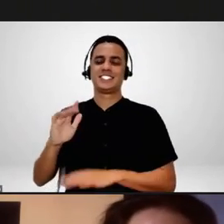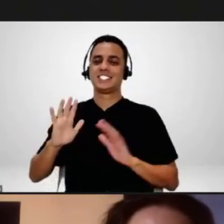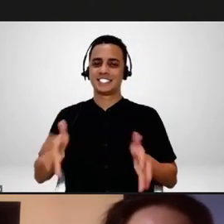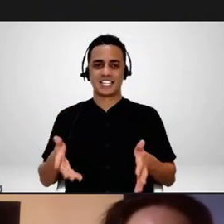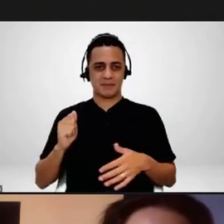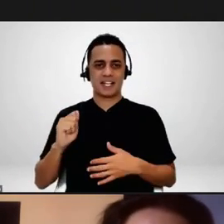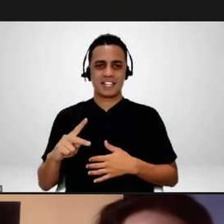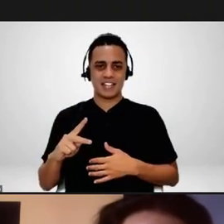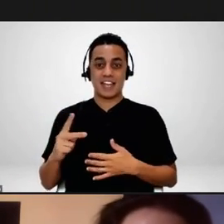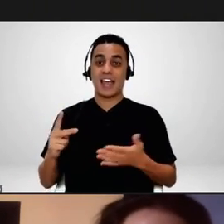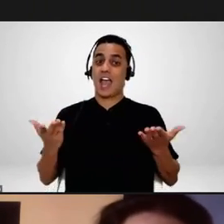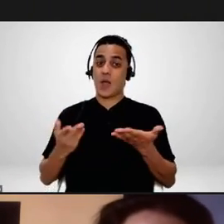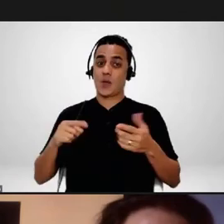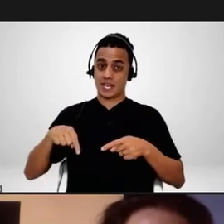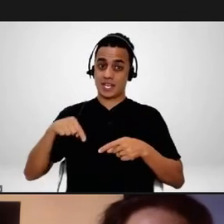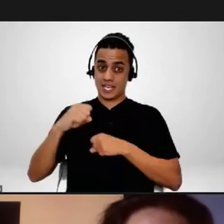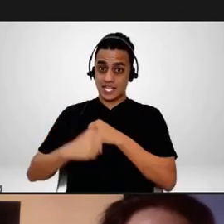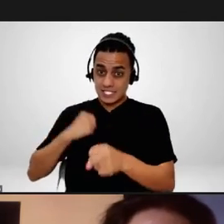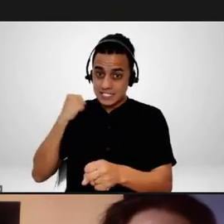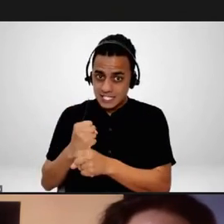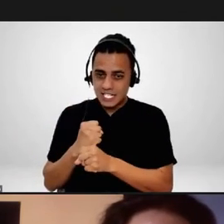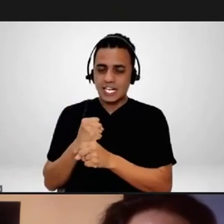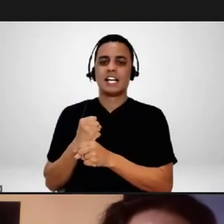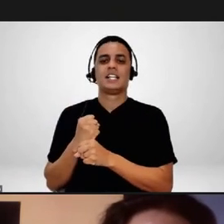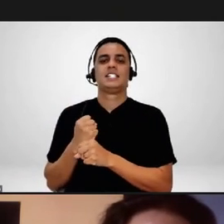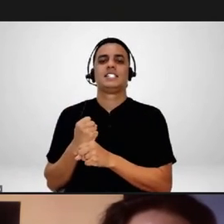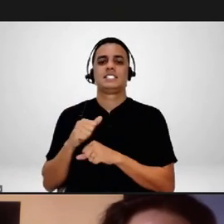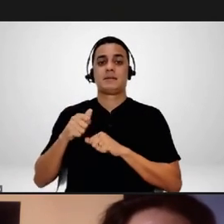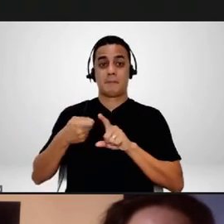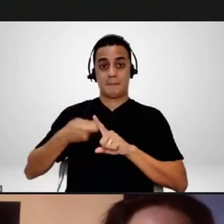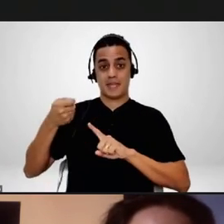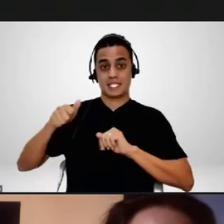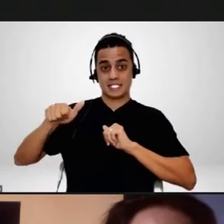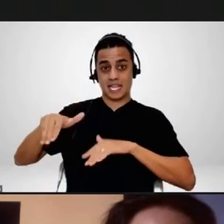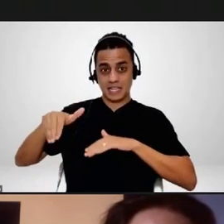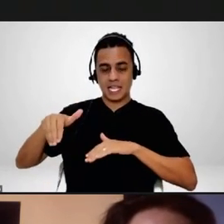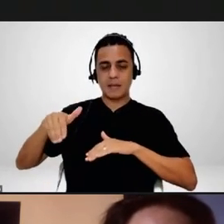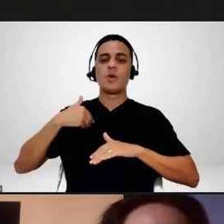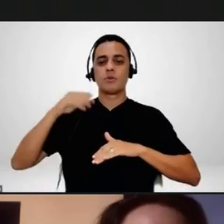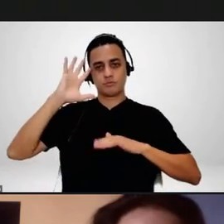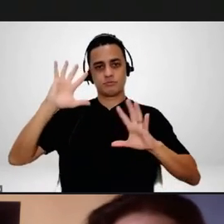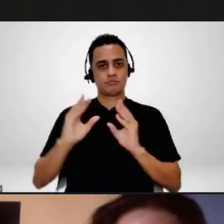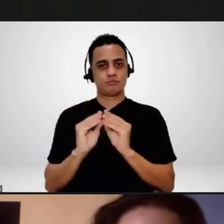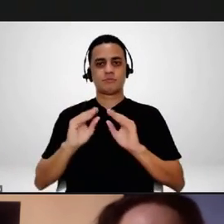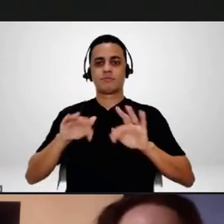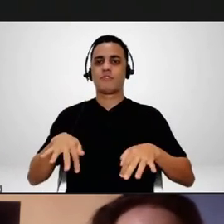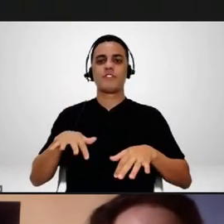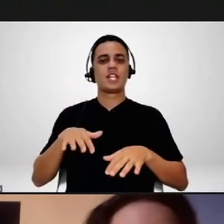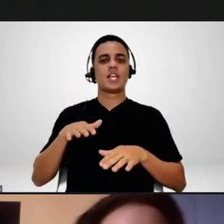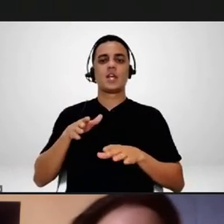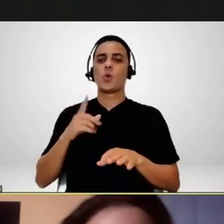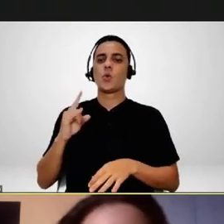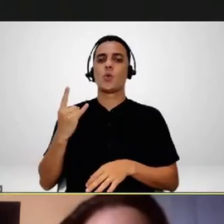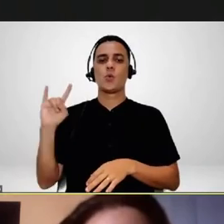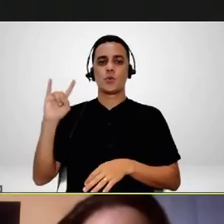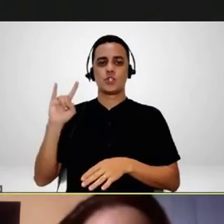2017. Agora, esse ano, em setembro, eu concluo a minha última orientanda do